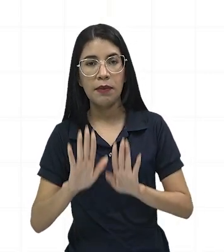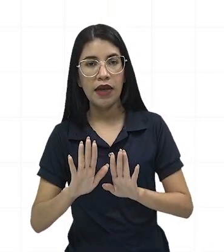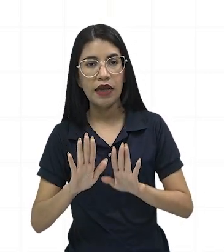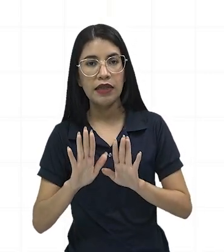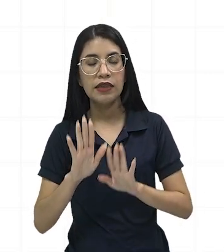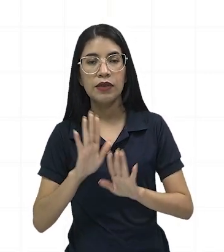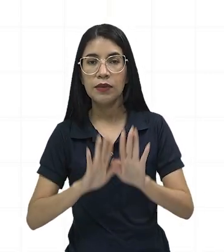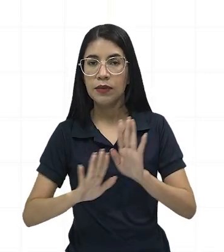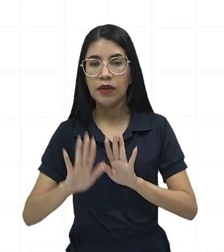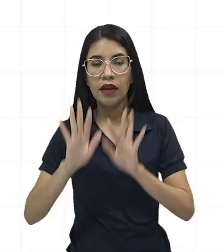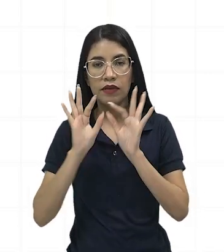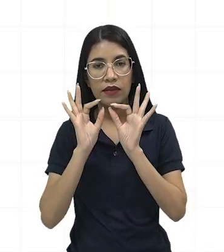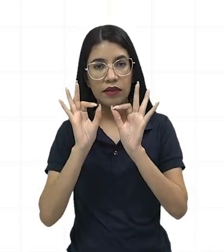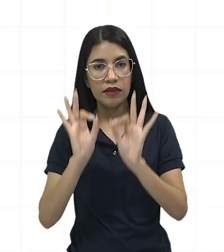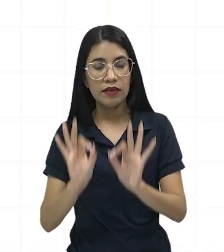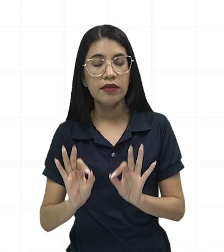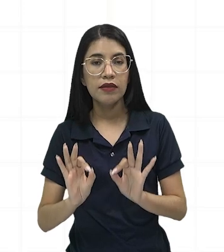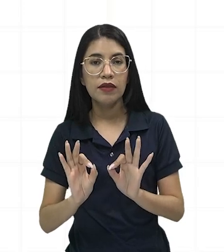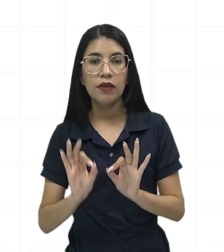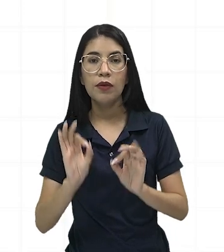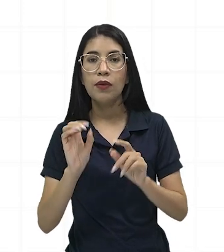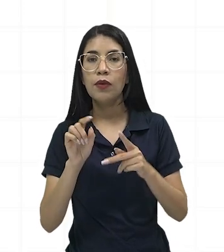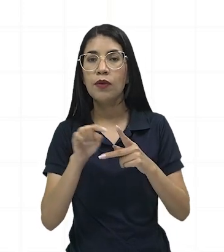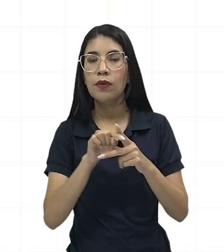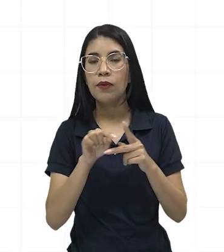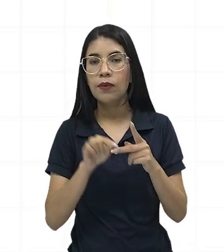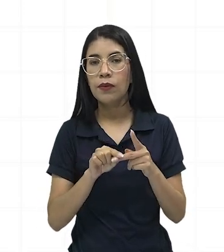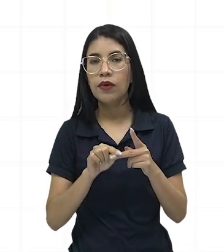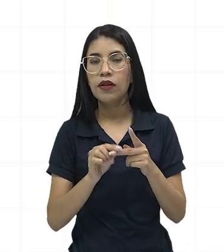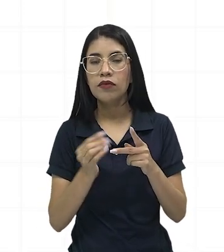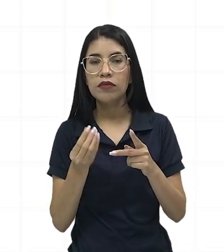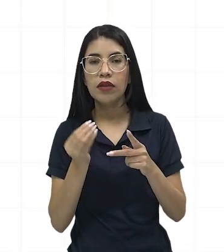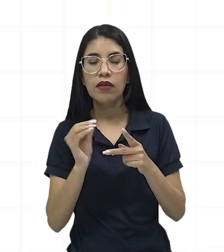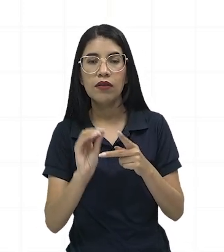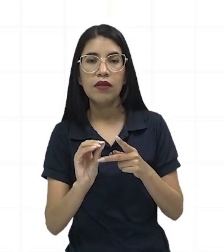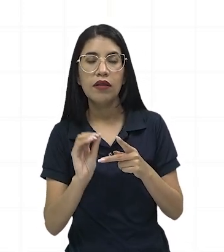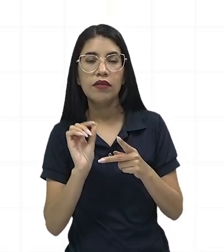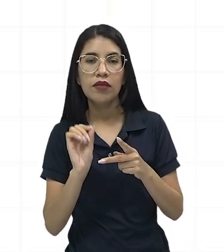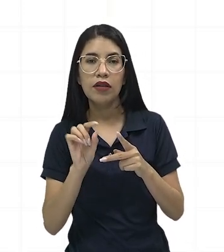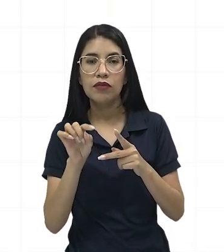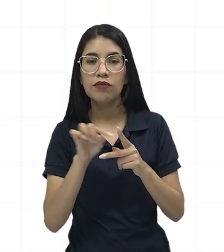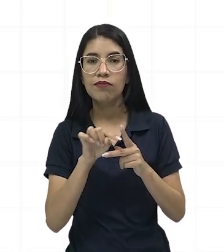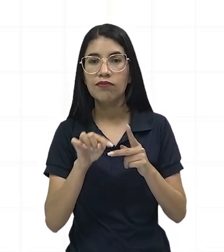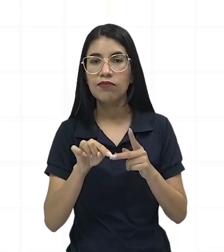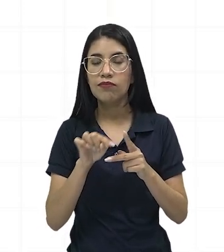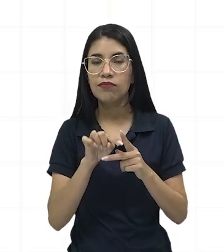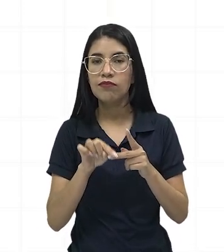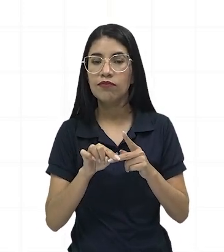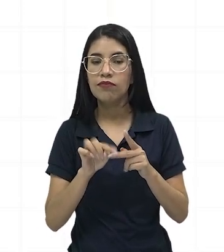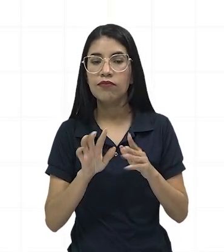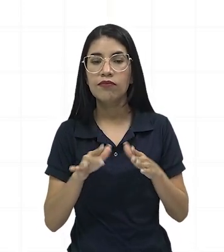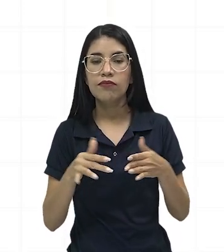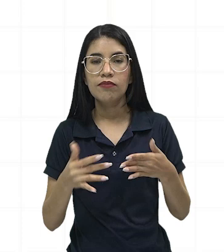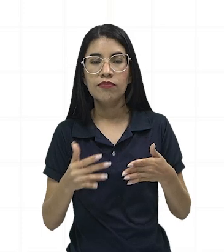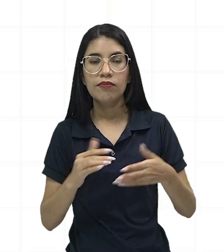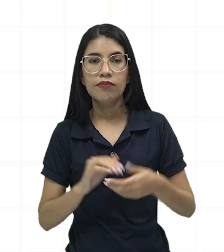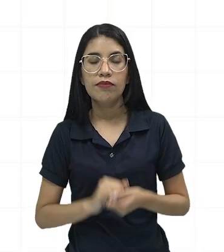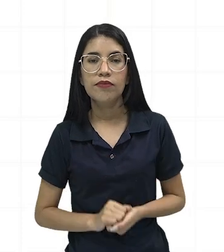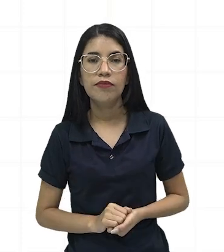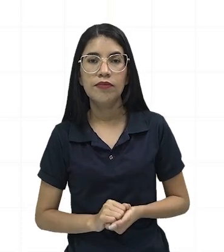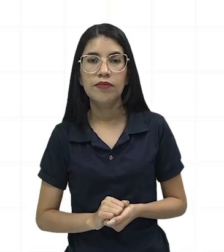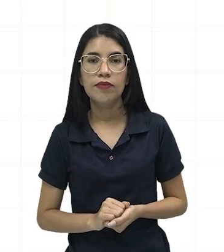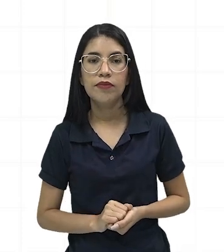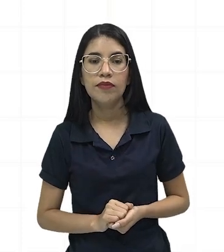né? Porque nós vamos aqui, ó. Qual é o ângulo que foi colocado, né? Aqui de abertura entre esses dois lados,